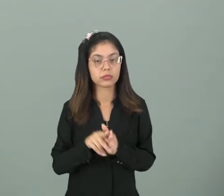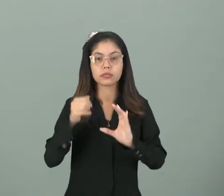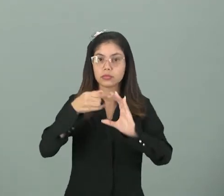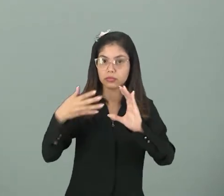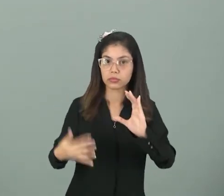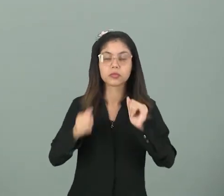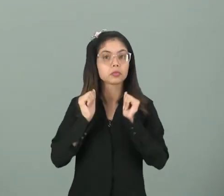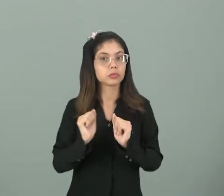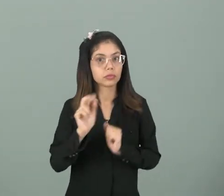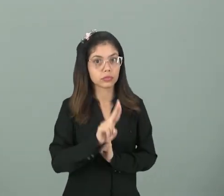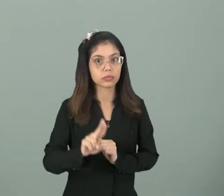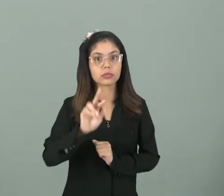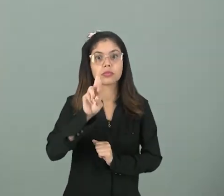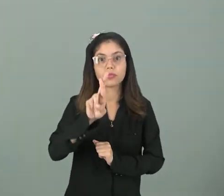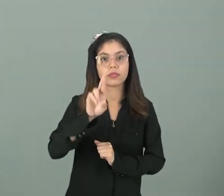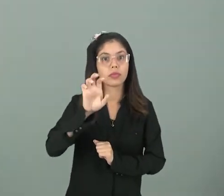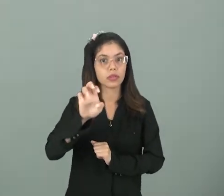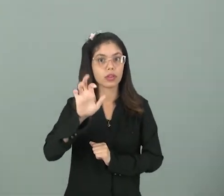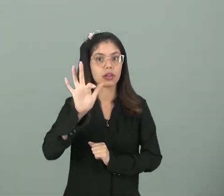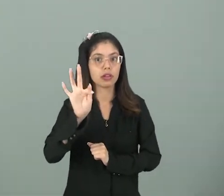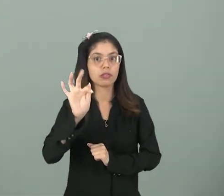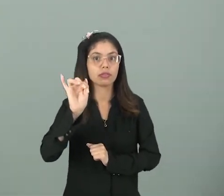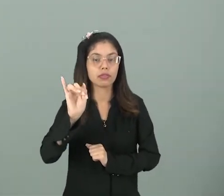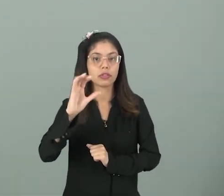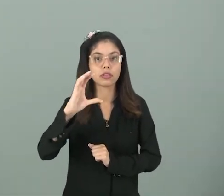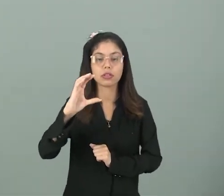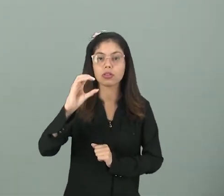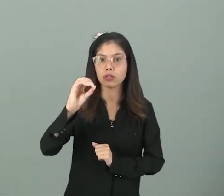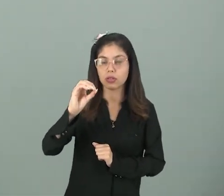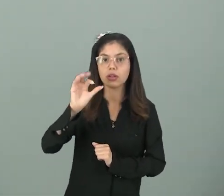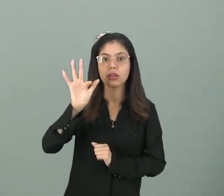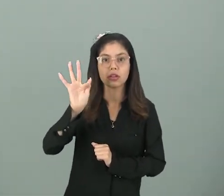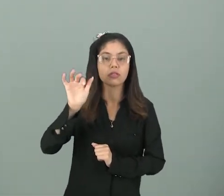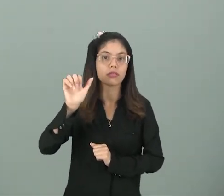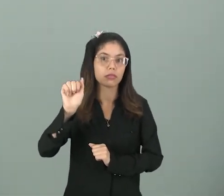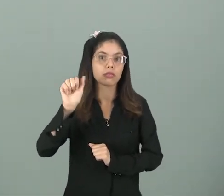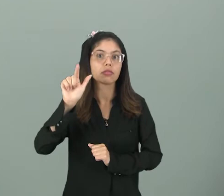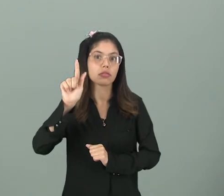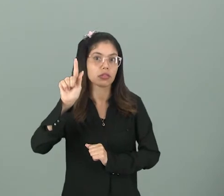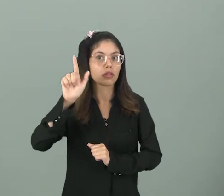espécie, a gente pode usar um termo. Esse termo ele é chamado de